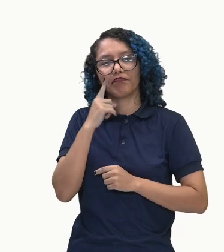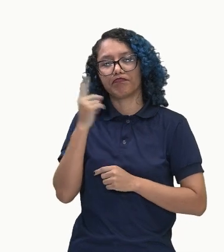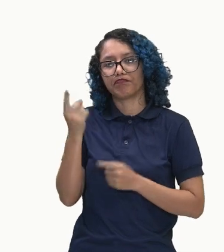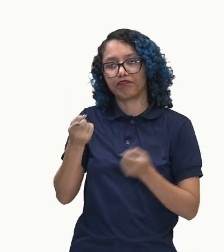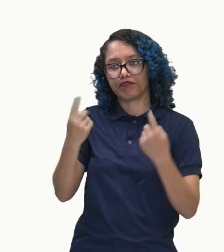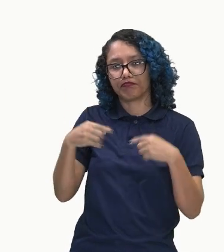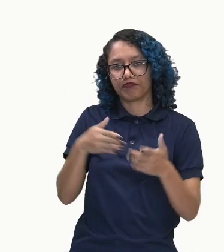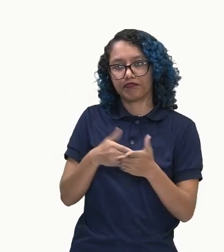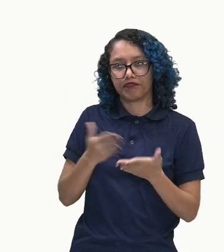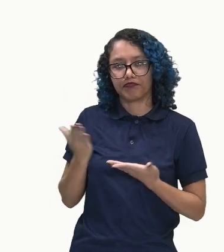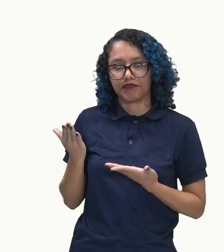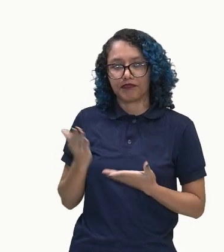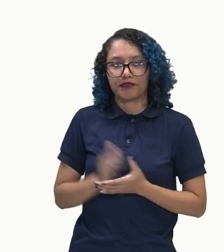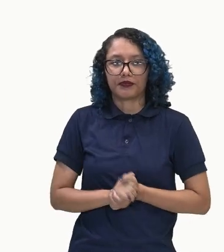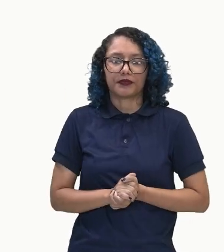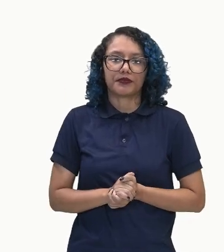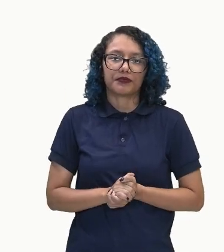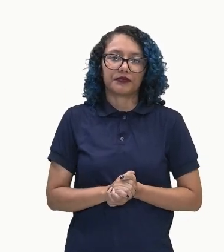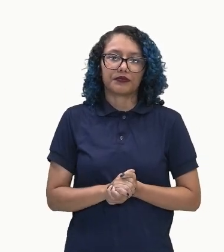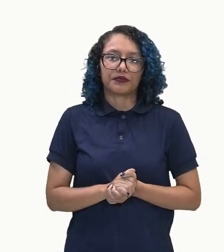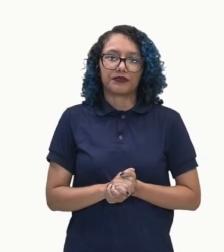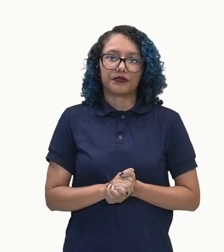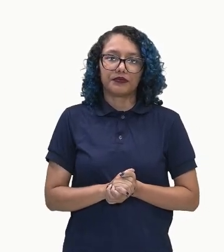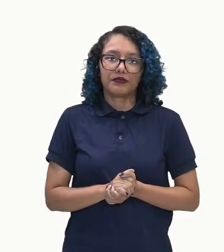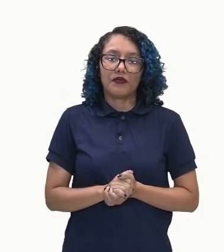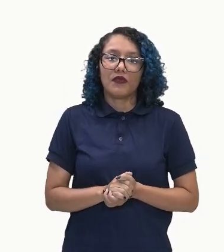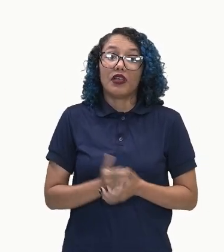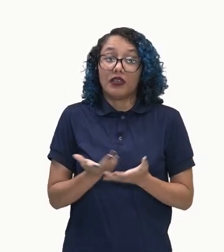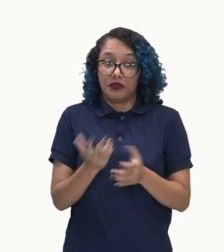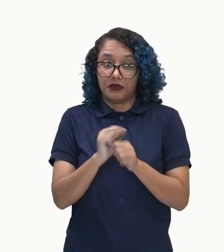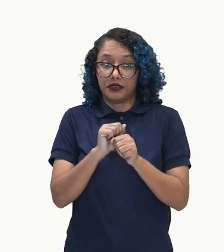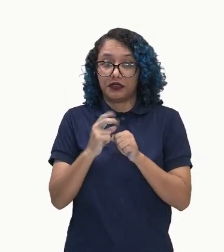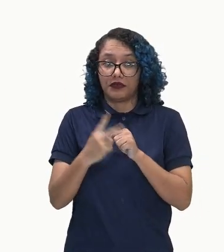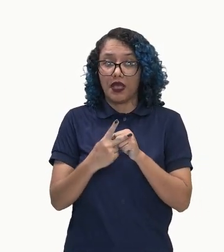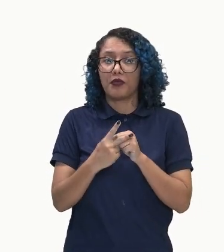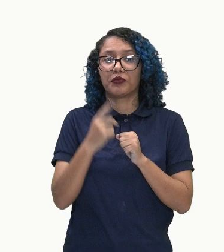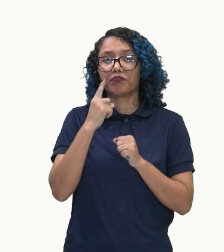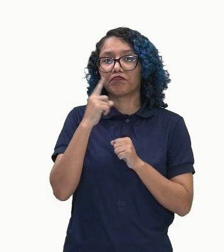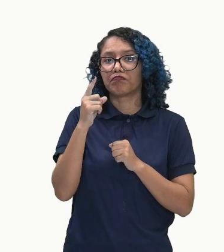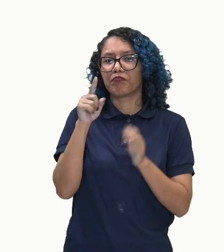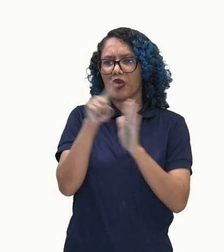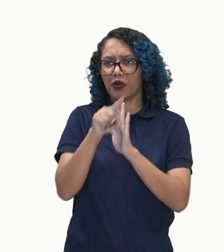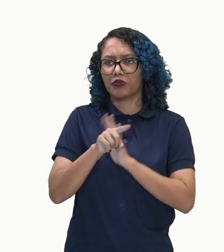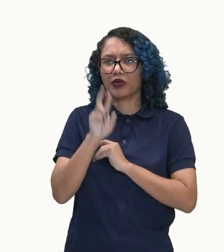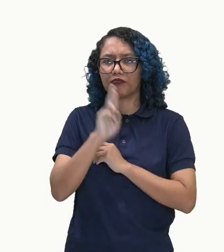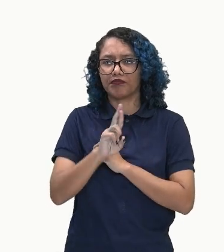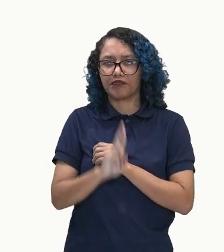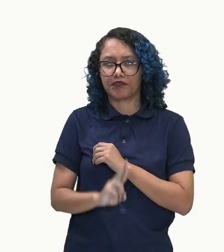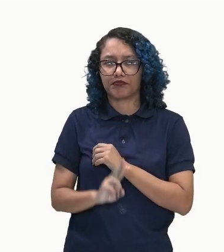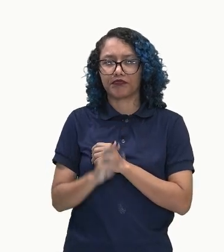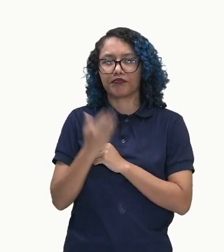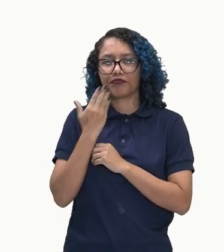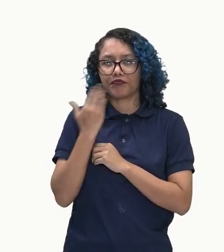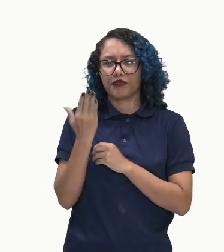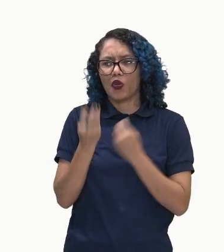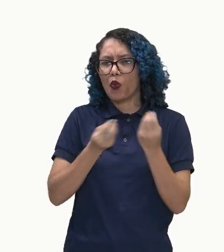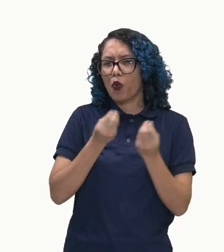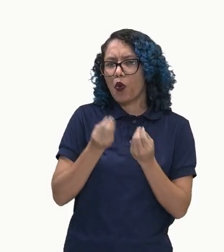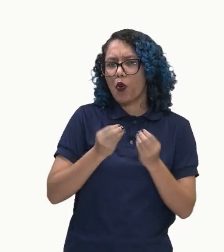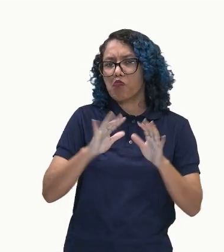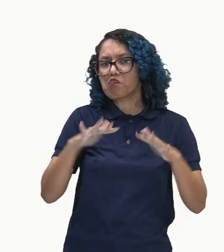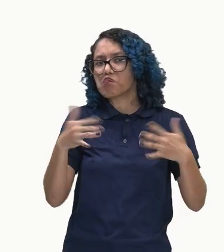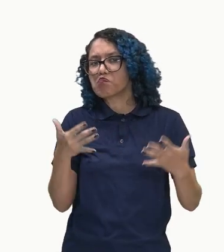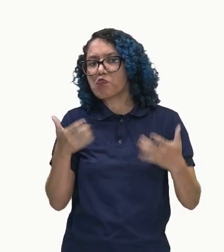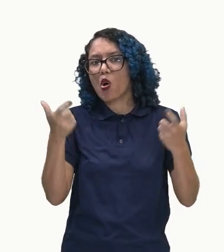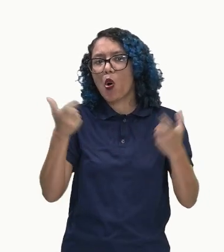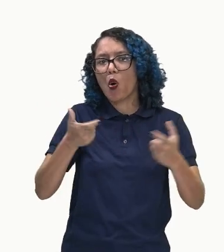que ponto, tá certo? Então, os advérbios, eles vão responder a essas perguntas de como, quando, onde, por quê e até